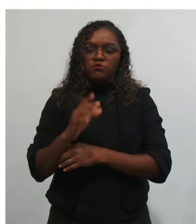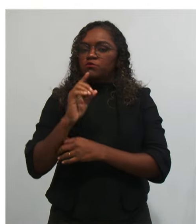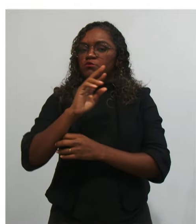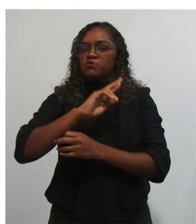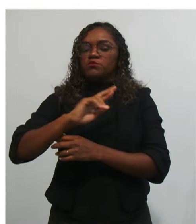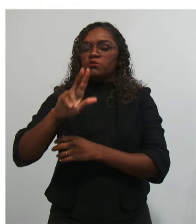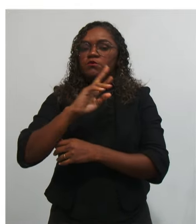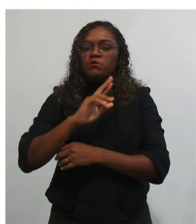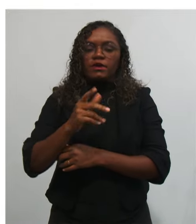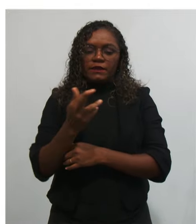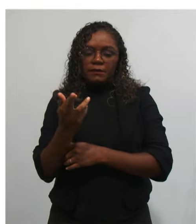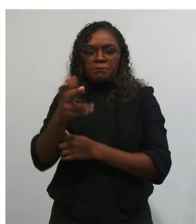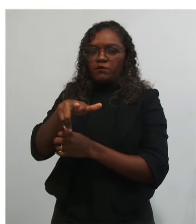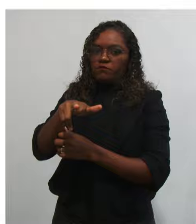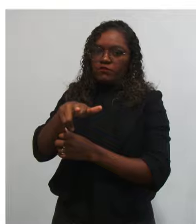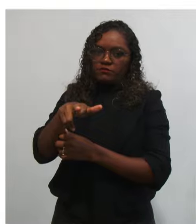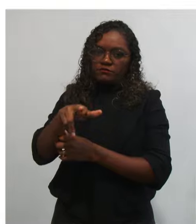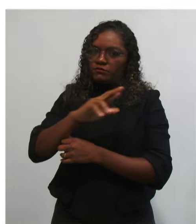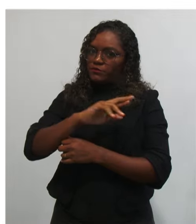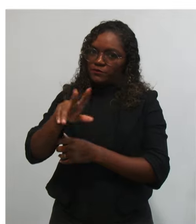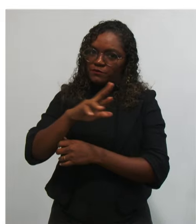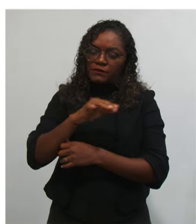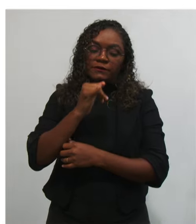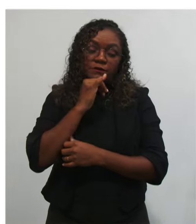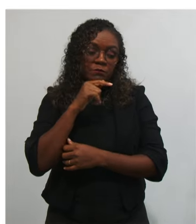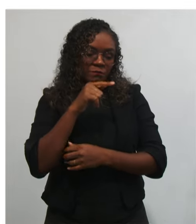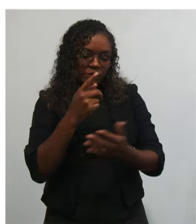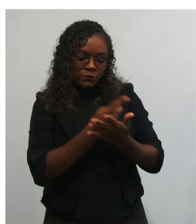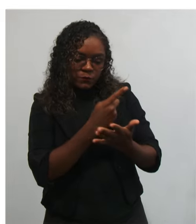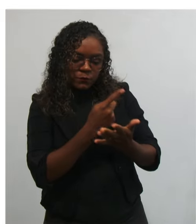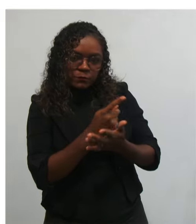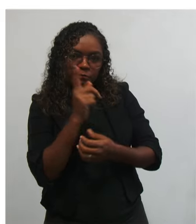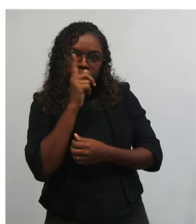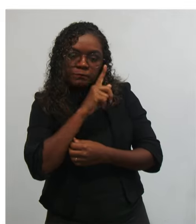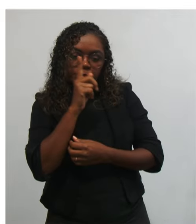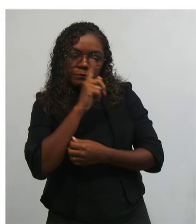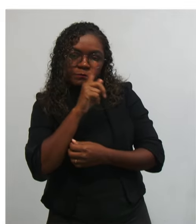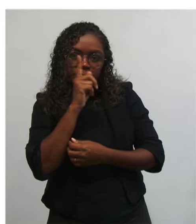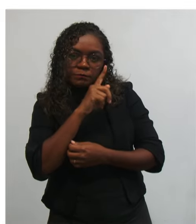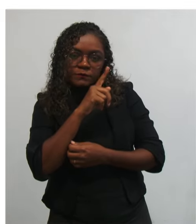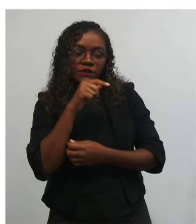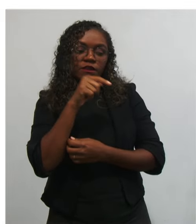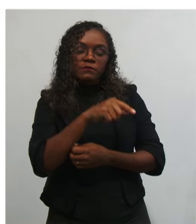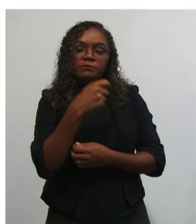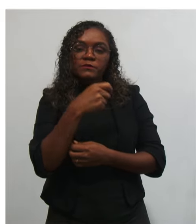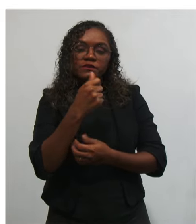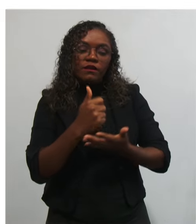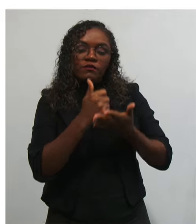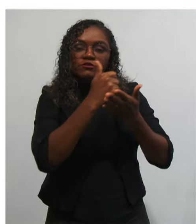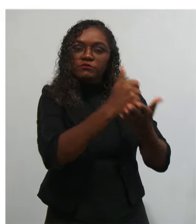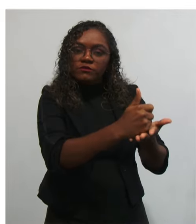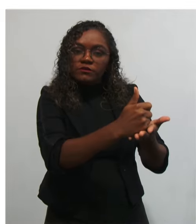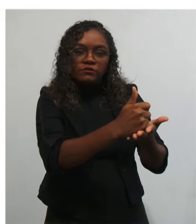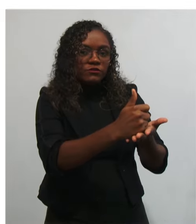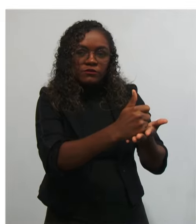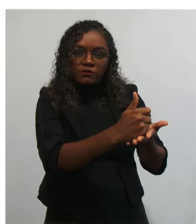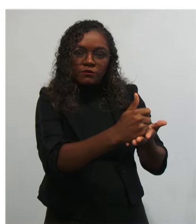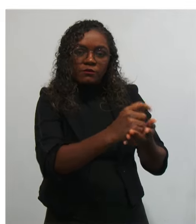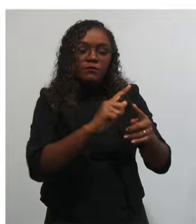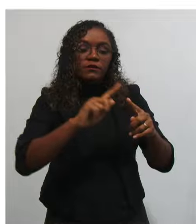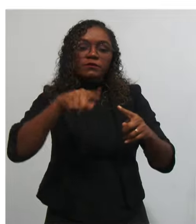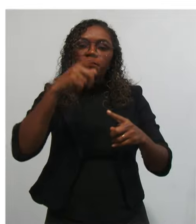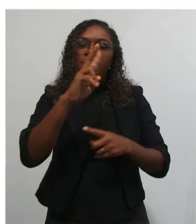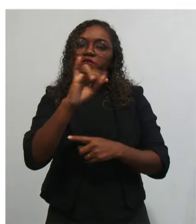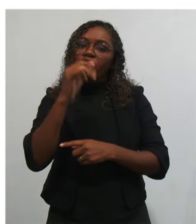ser reprovado mas ele errou ele deve ali onde ele errou ele precisa de ajuda para acertar da próxima